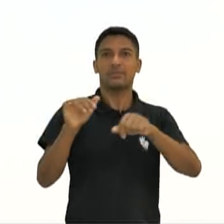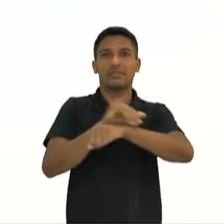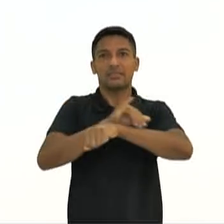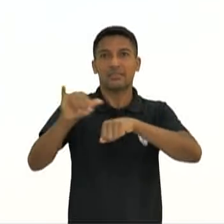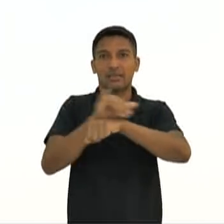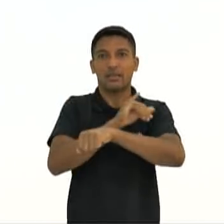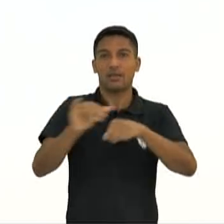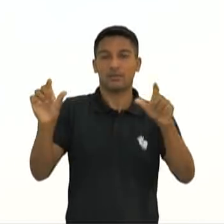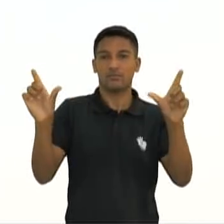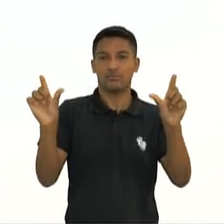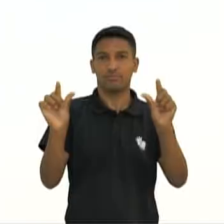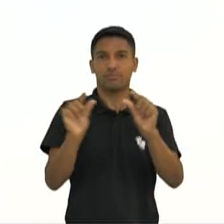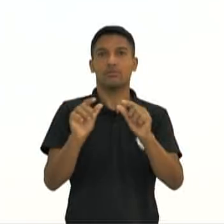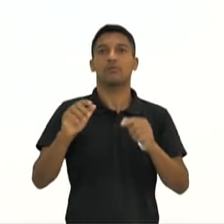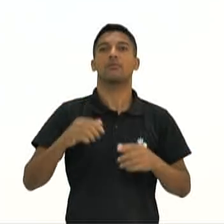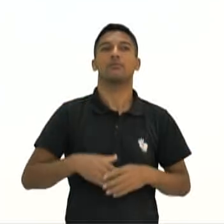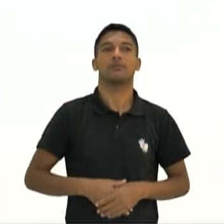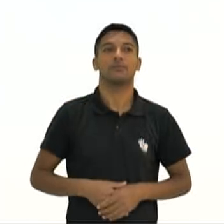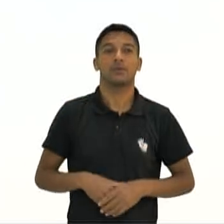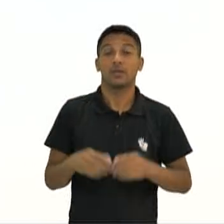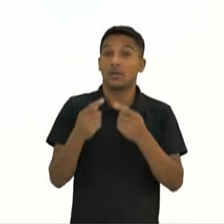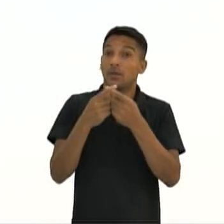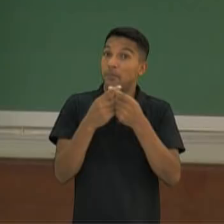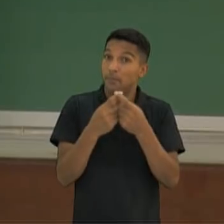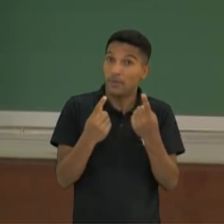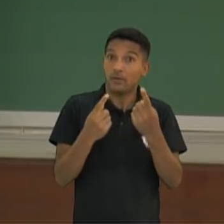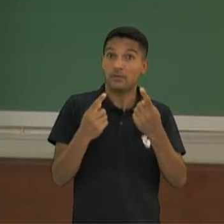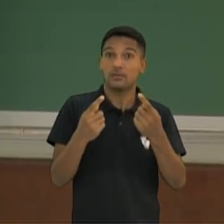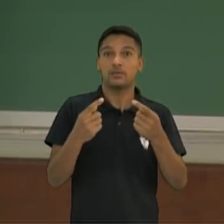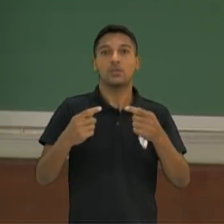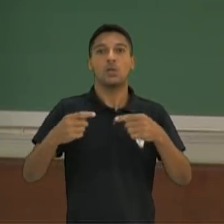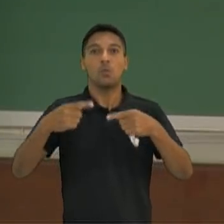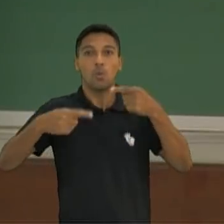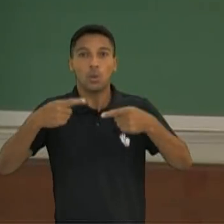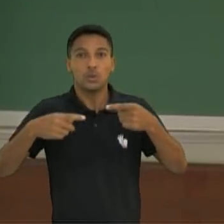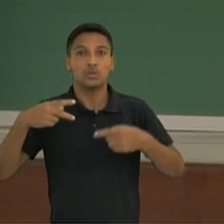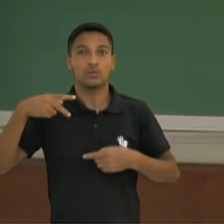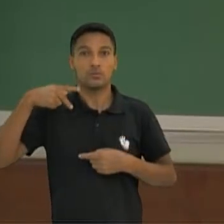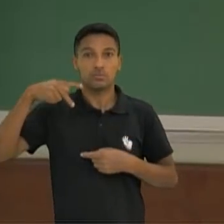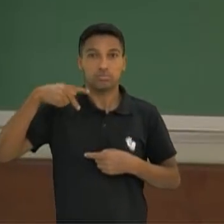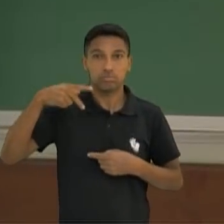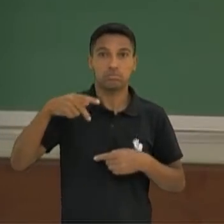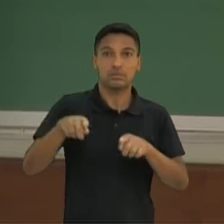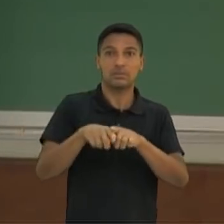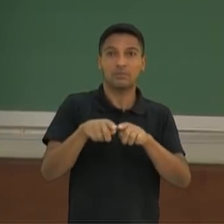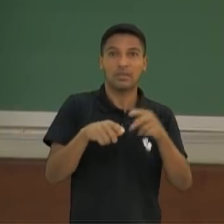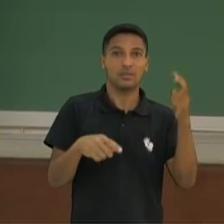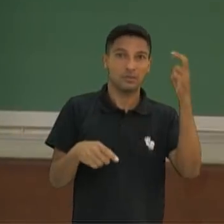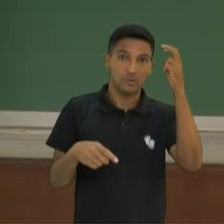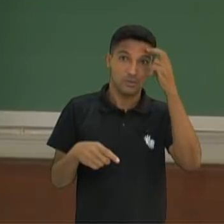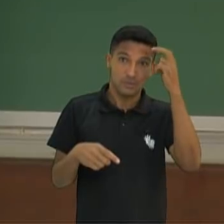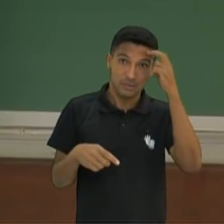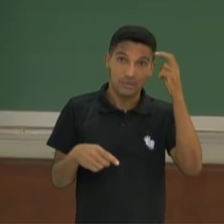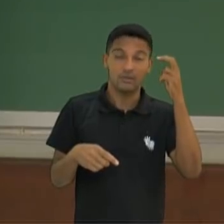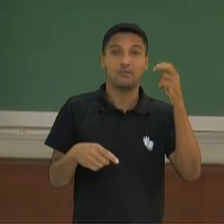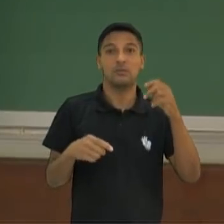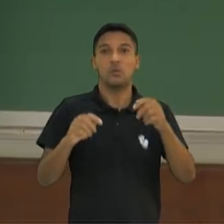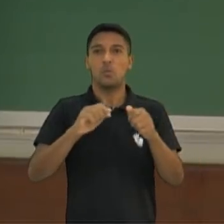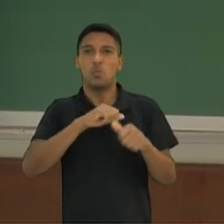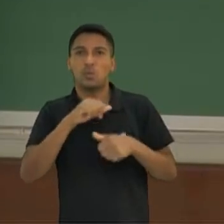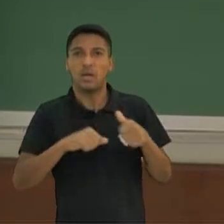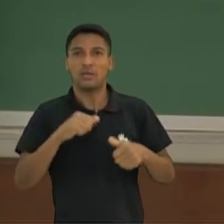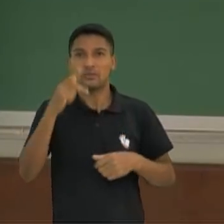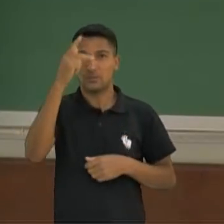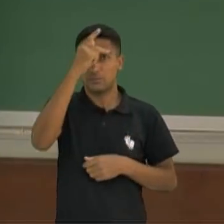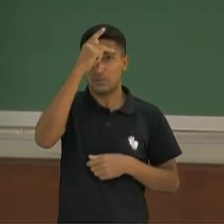a vários fatores de ordem econômica, política e até cultural. Dentro dessa perspectiva de possíveis mudanças, a gente tem que